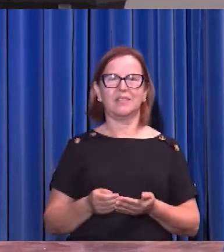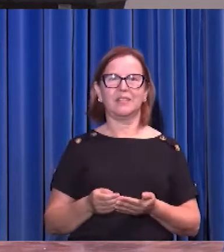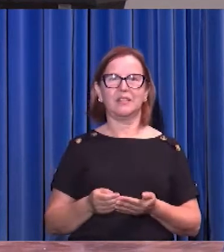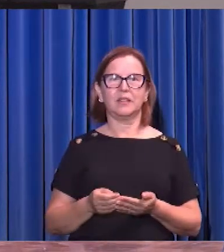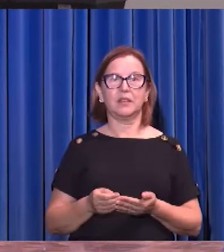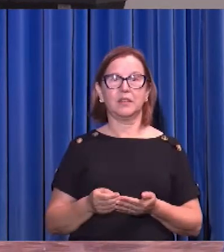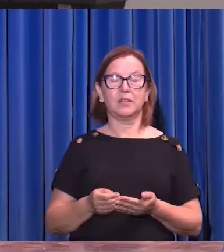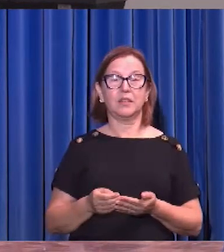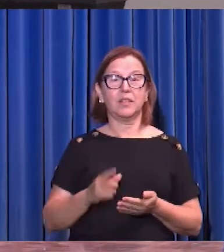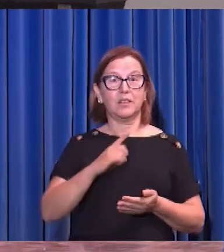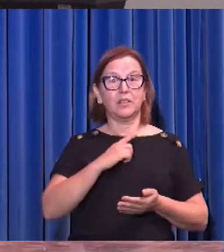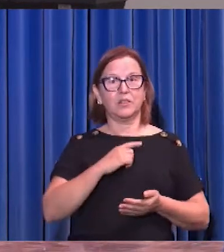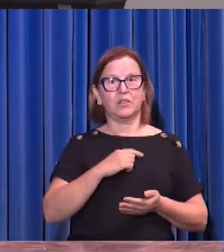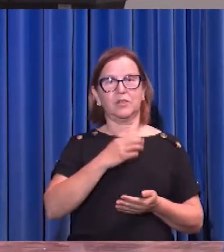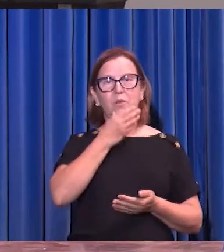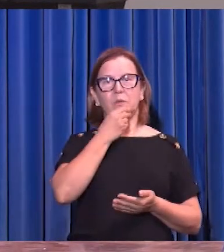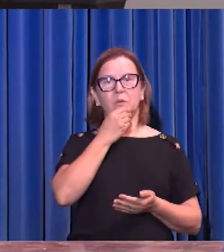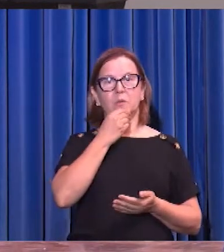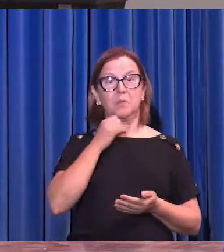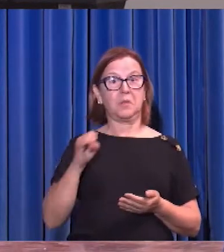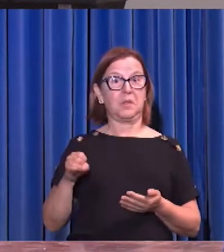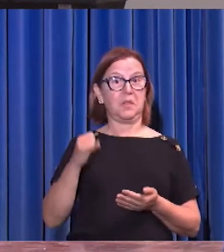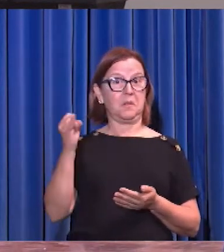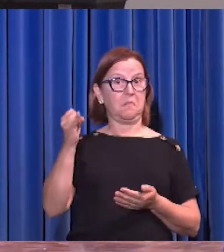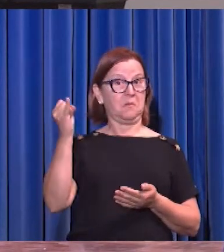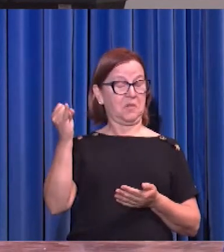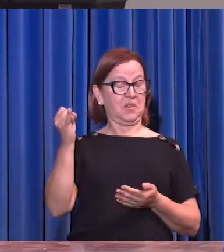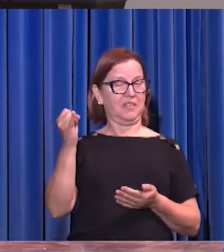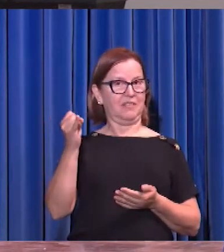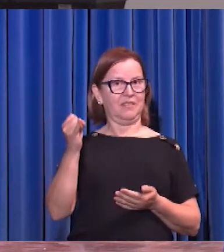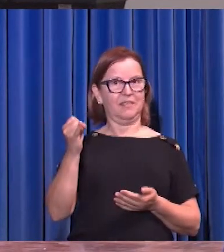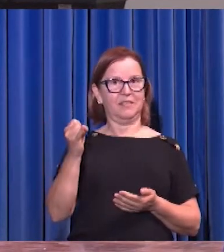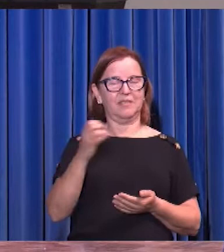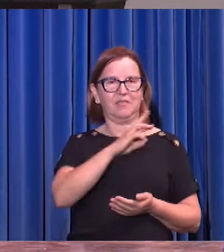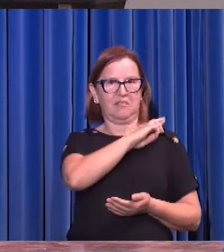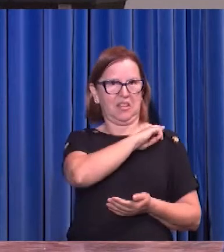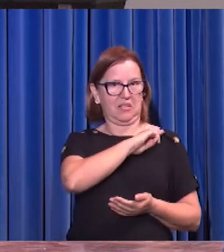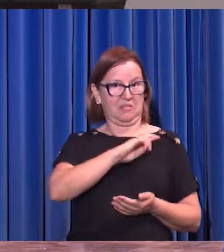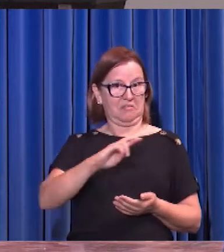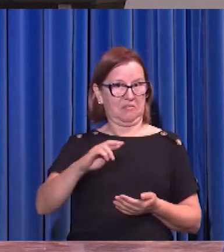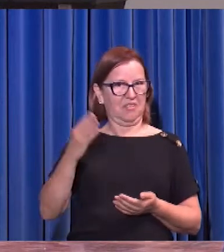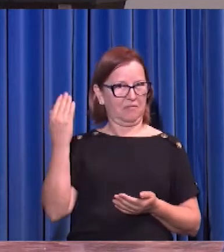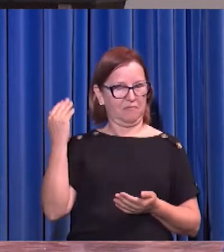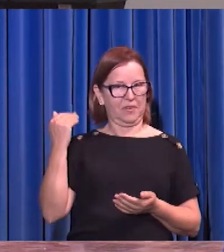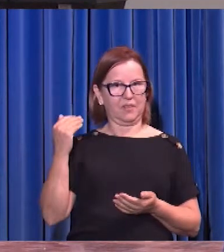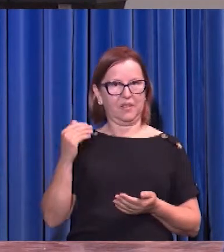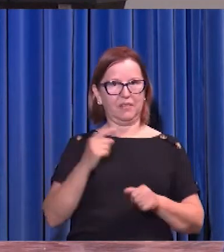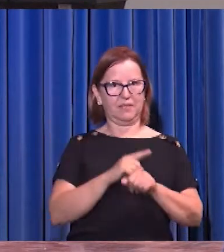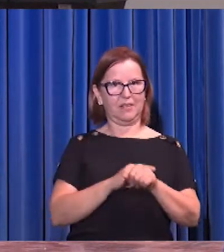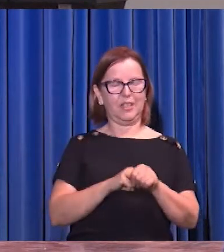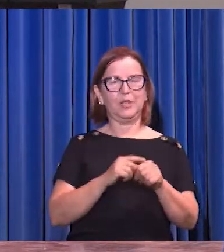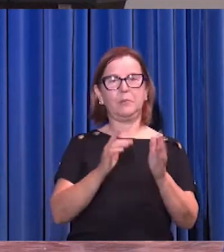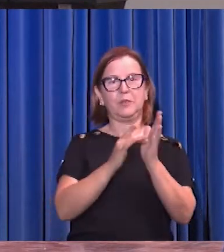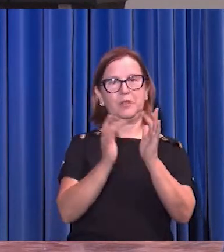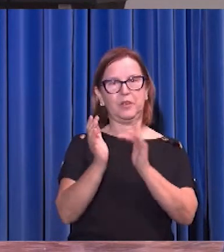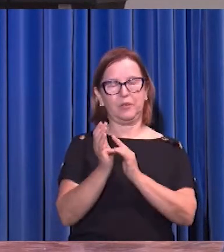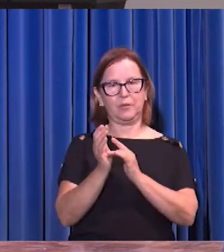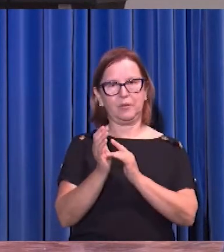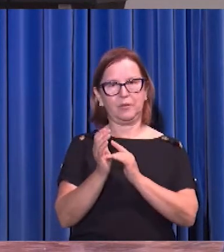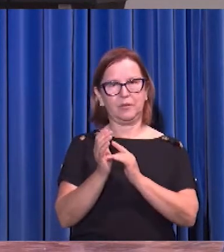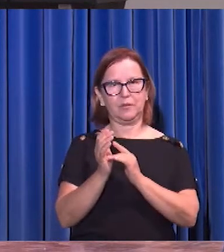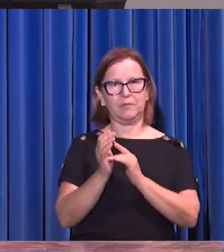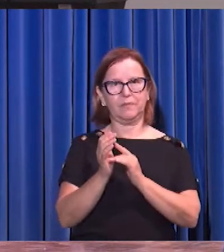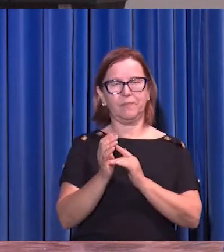importante dentro do contexto religioso da época de Jesus ele estava